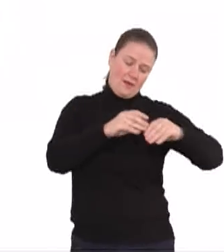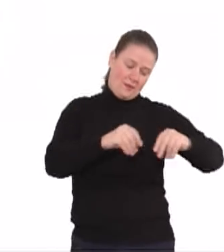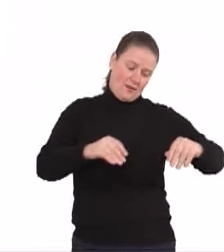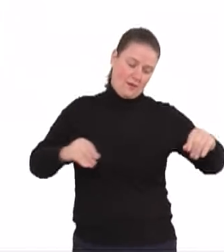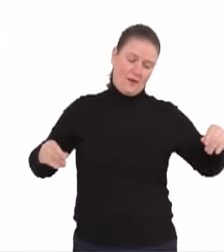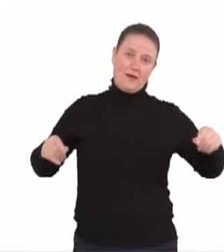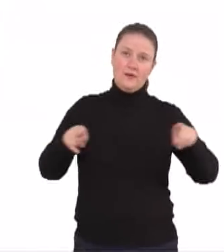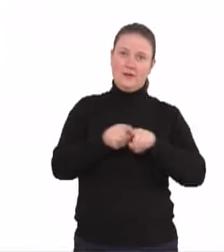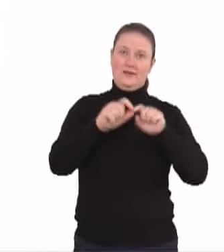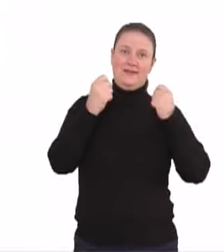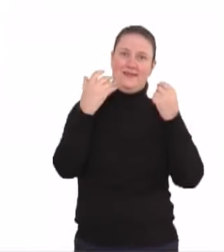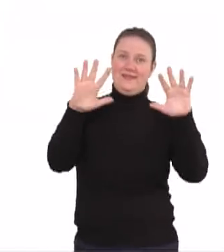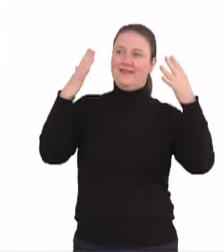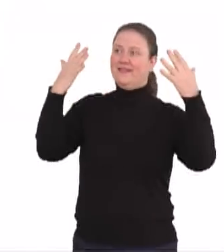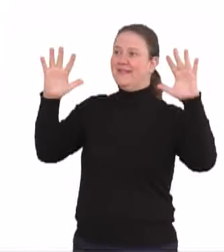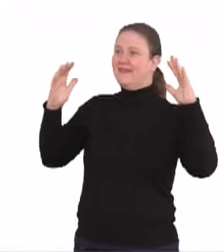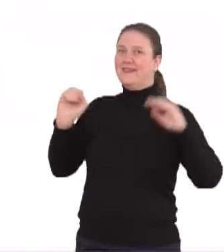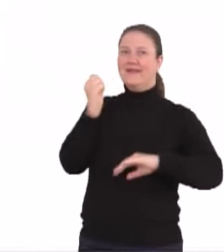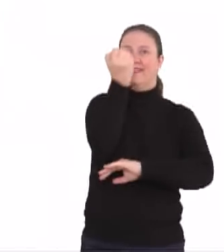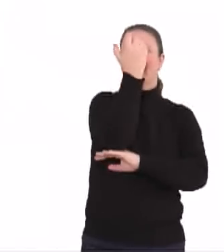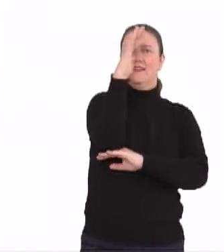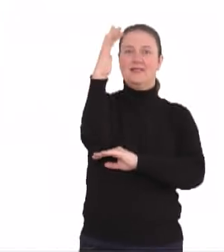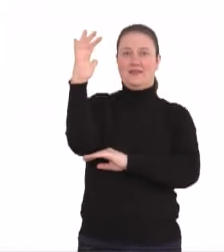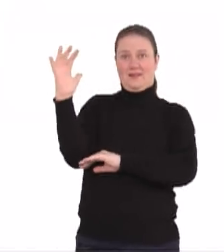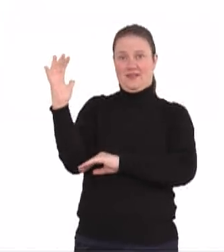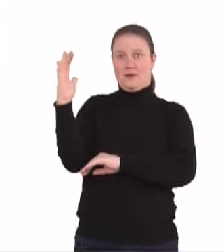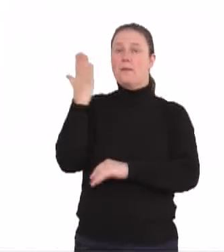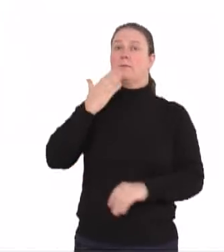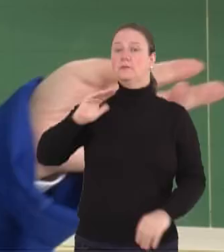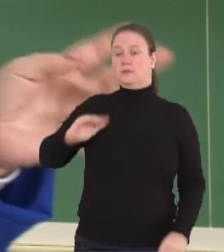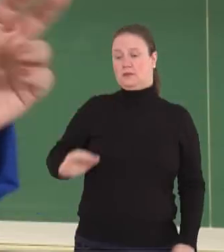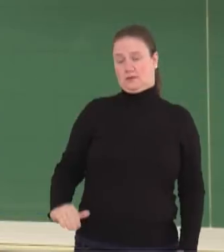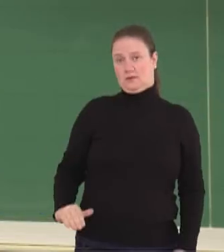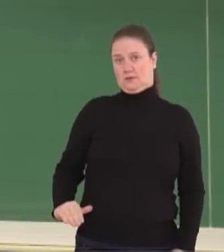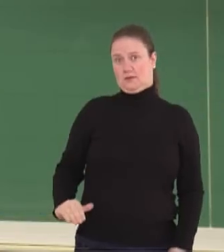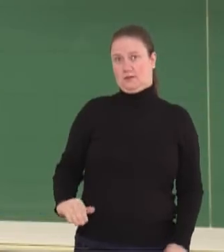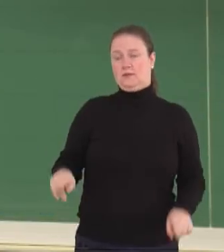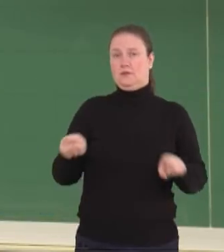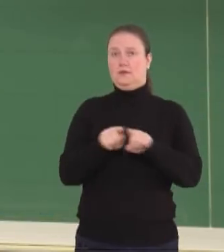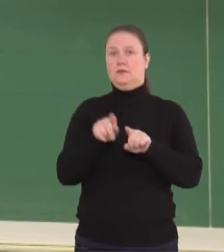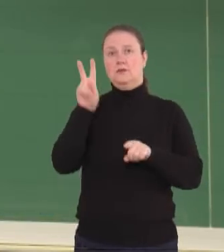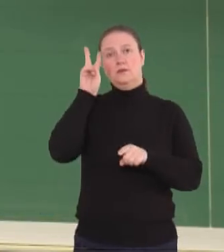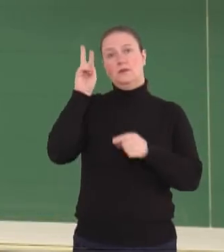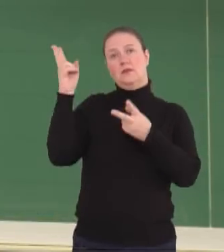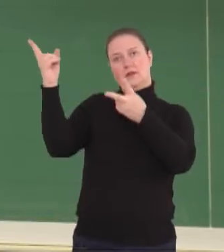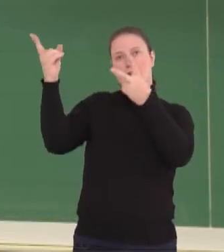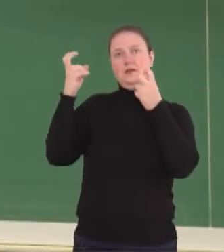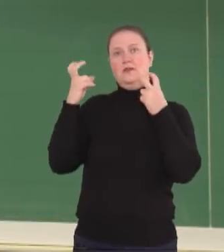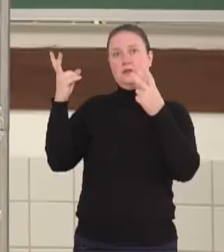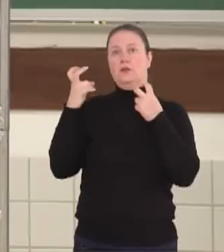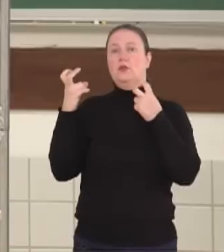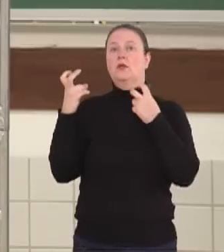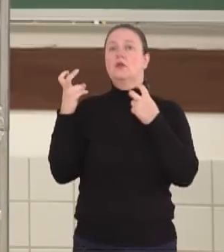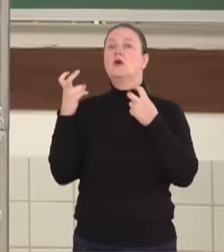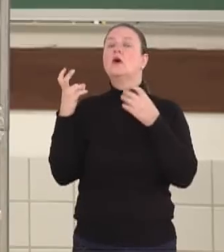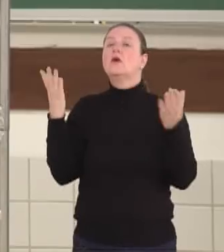as crianças. Essas aqui são algumas das histórias que foram escolhidas para compor a aula de